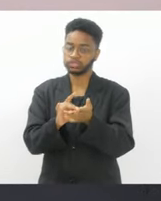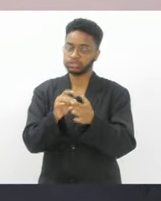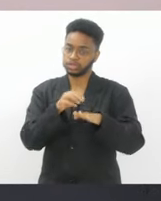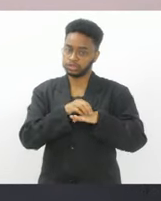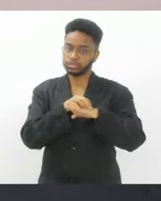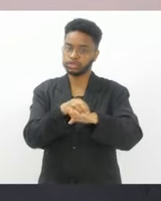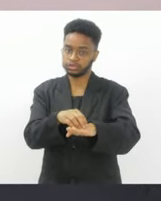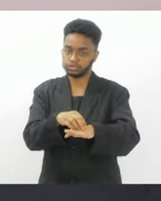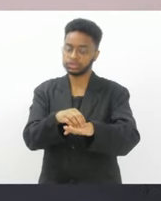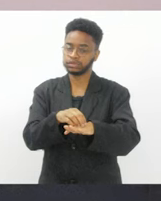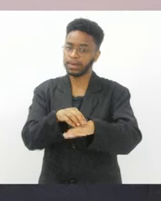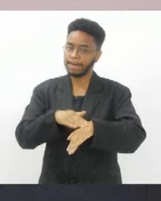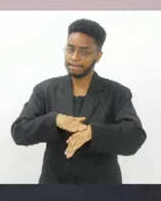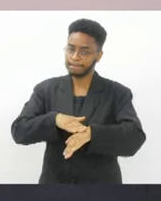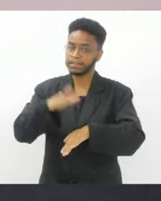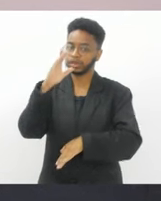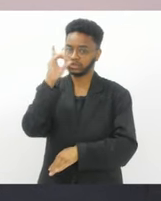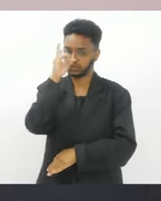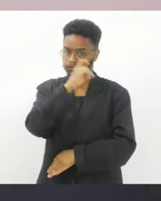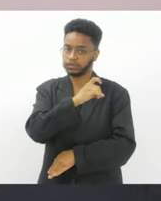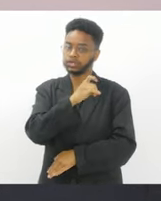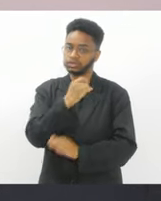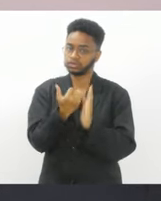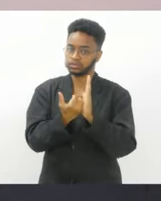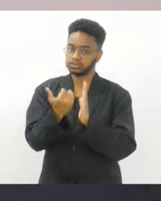mais caótico ainda.